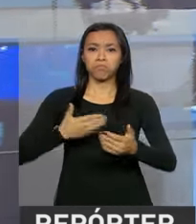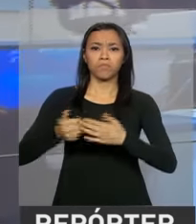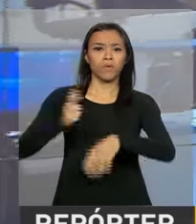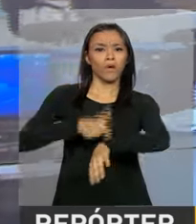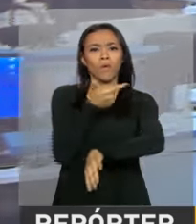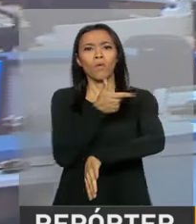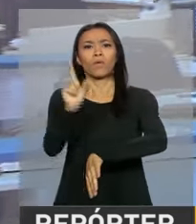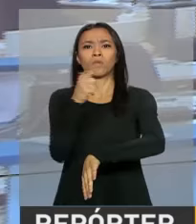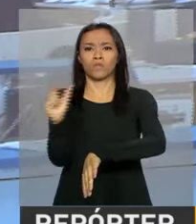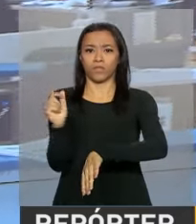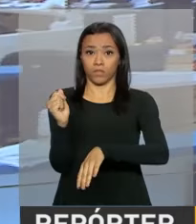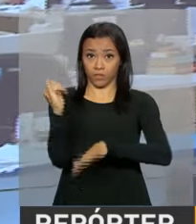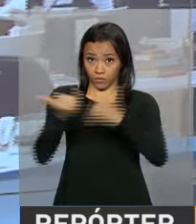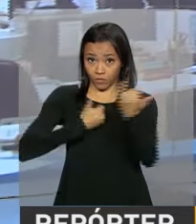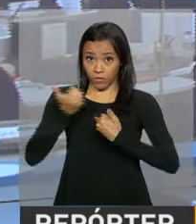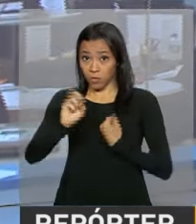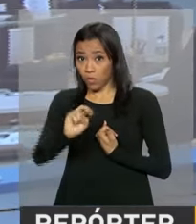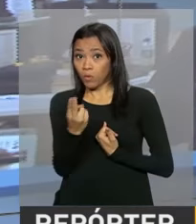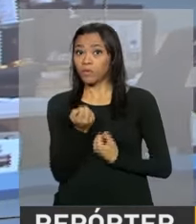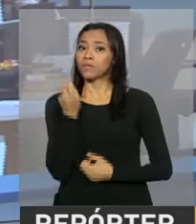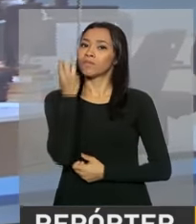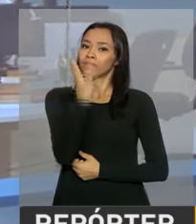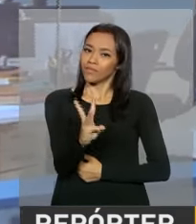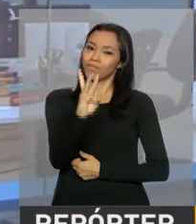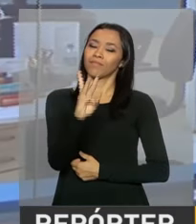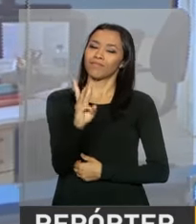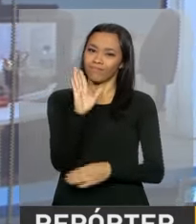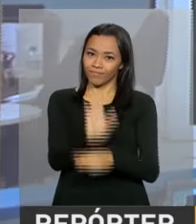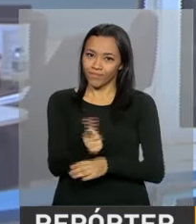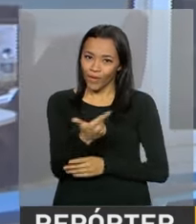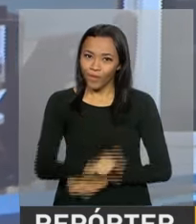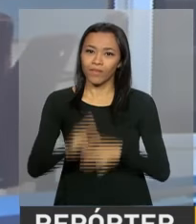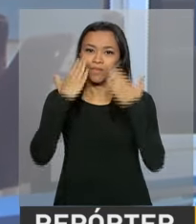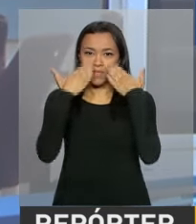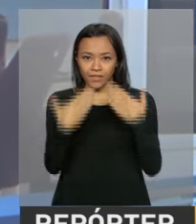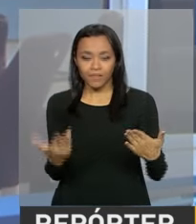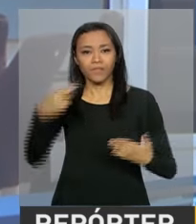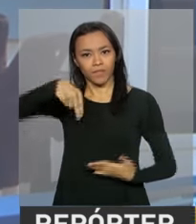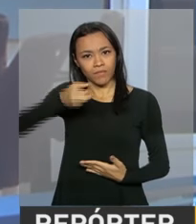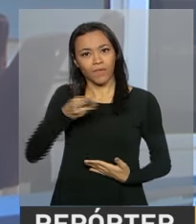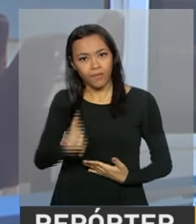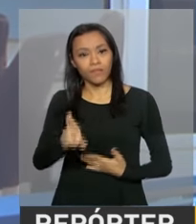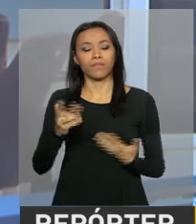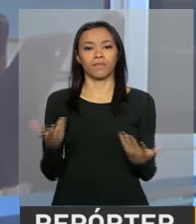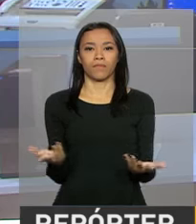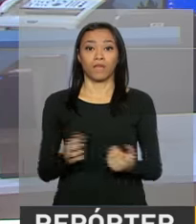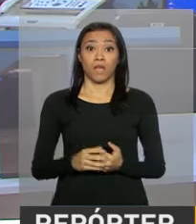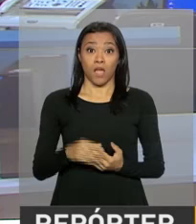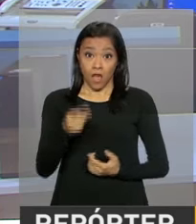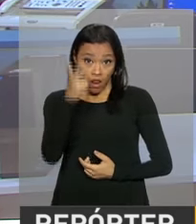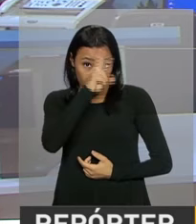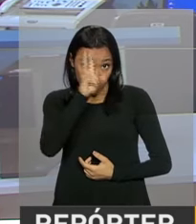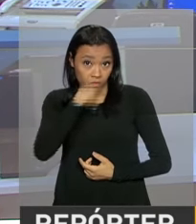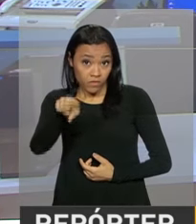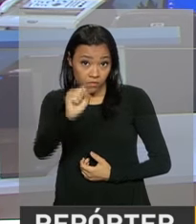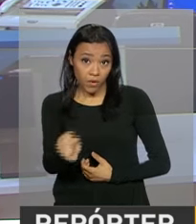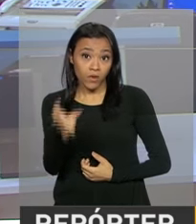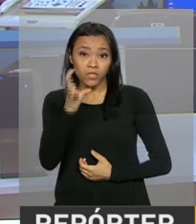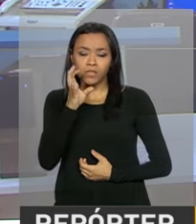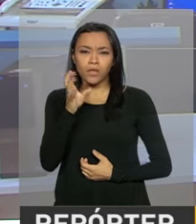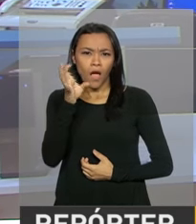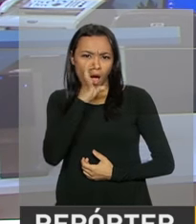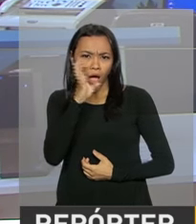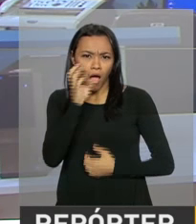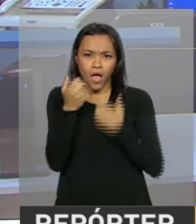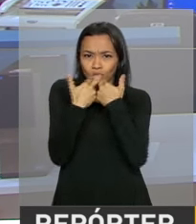com outras informações ou às 3 horas da tarde na próxima edição do repórter NBR Lembrando que você pode acompanhar